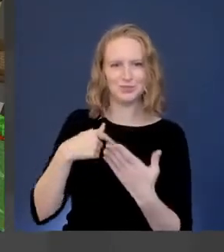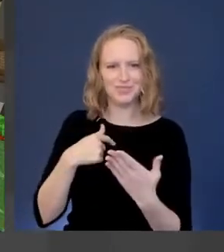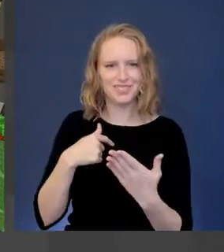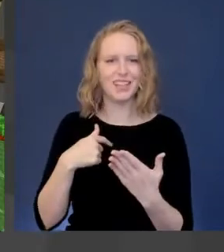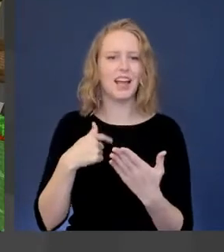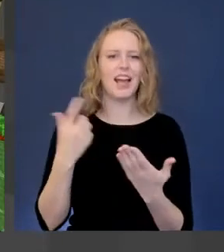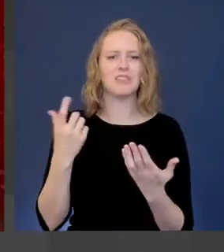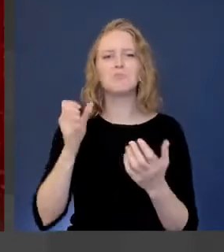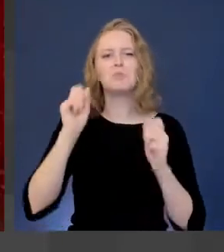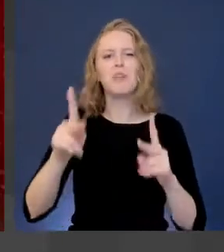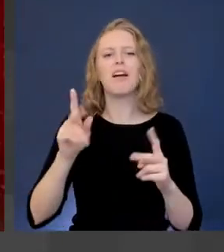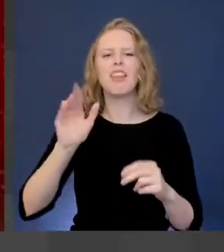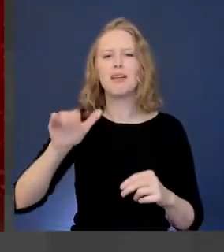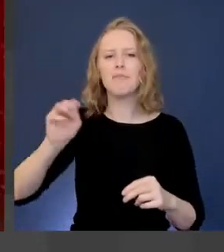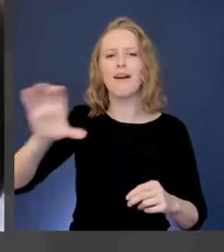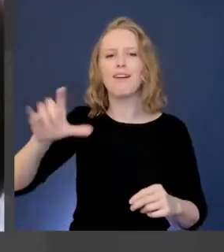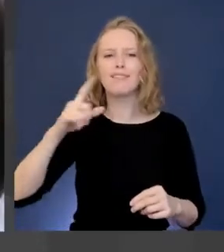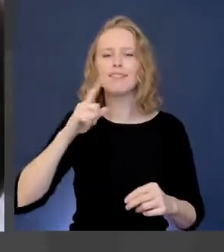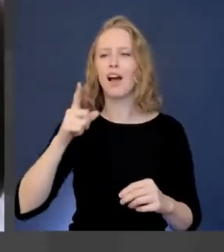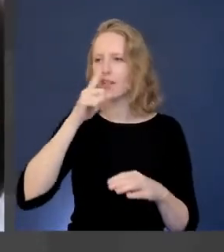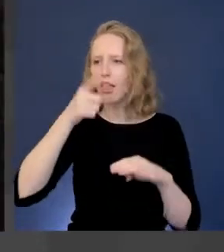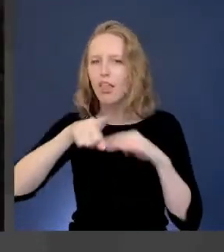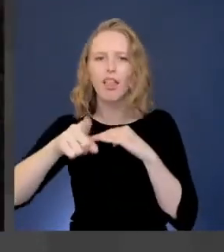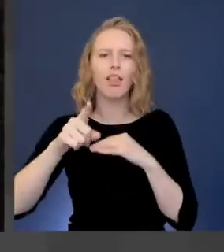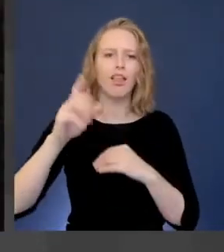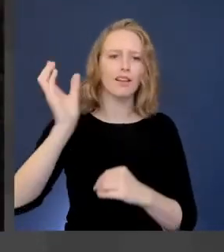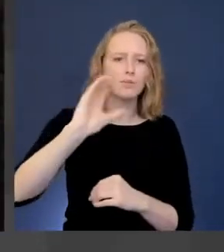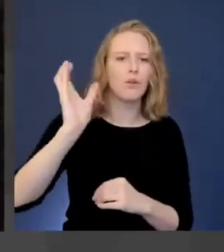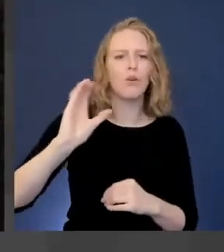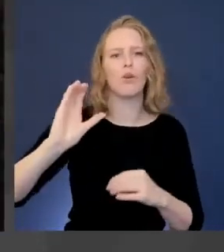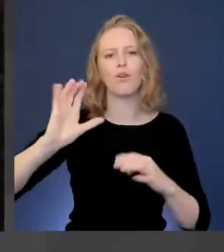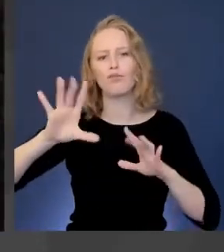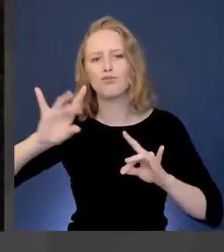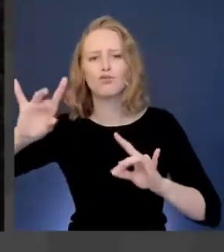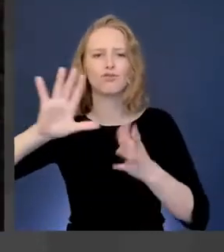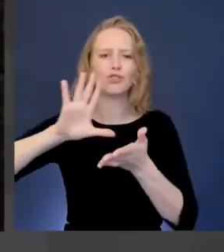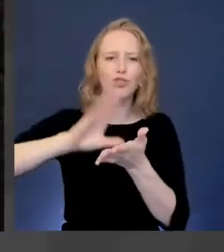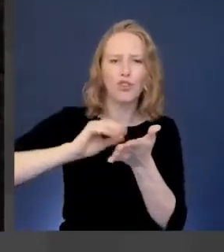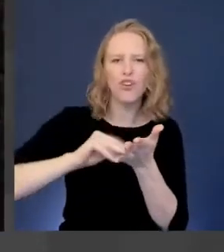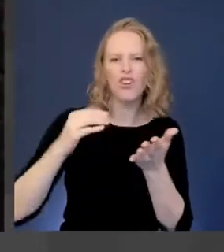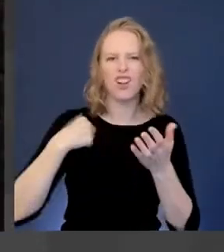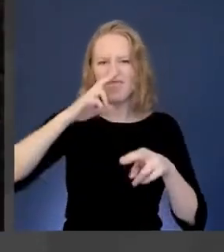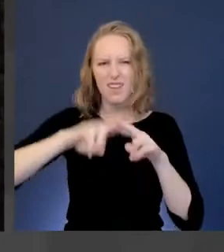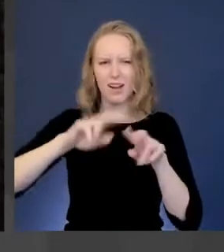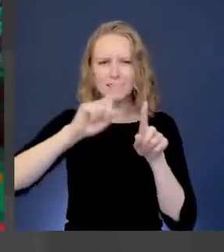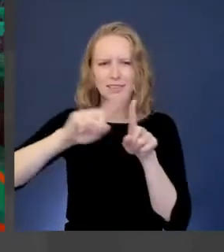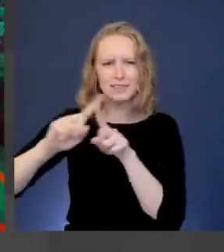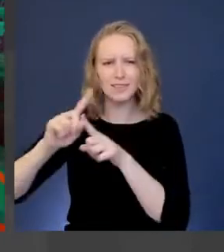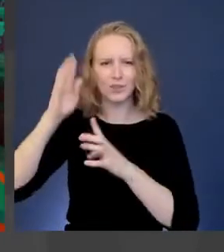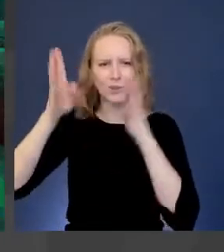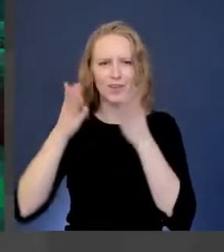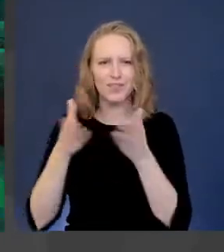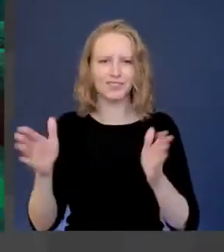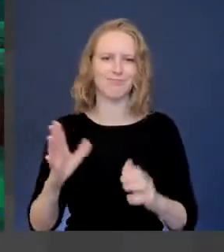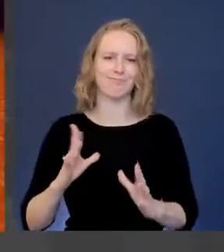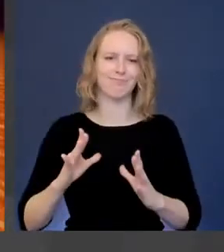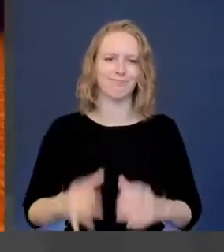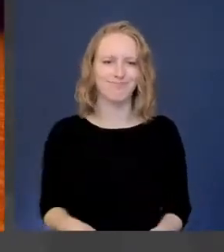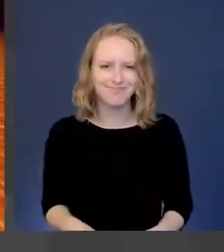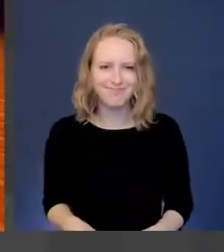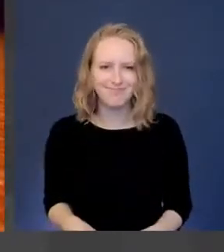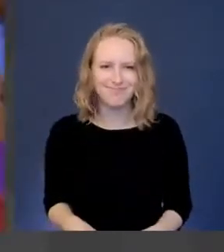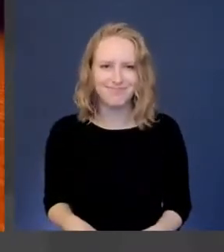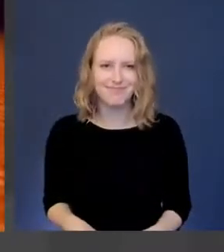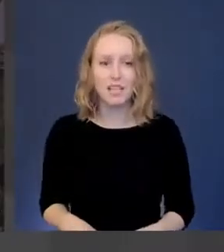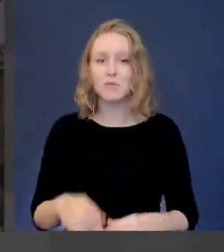mesmo. Minecraft é se aventurar, é se explodir. Essa parte talvez não. E se divertir de várias e várias formas diferentes. Só que além de tudo, Minecraft é